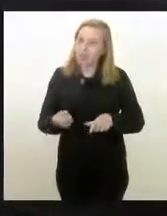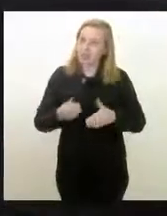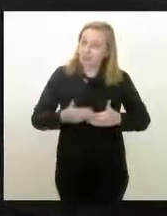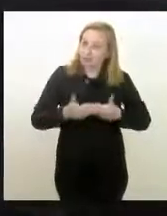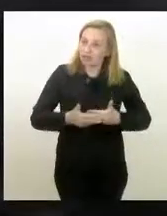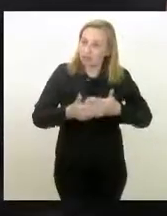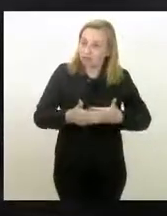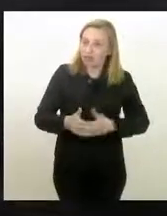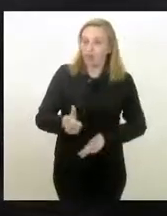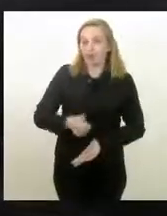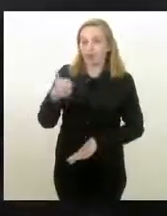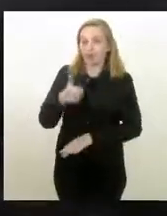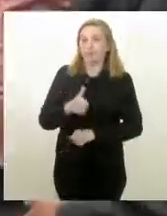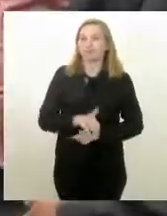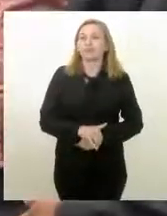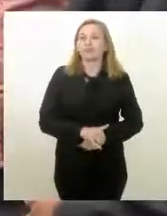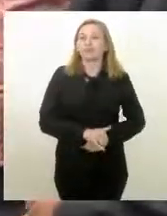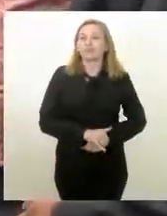possa